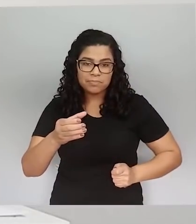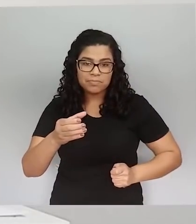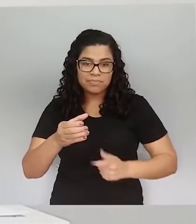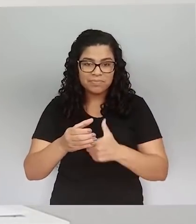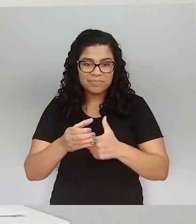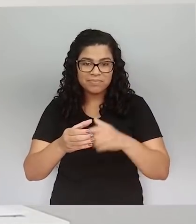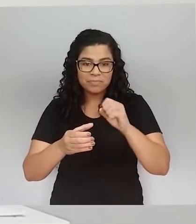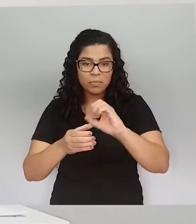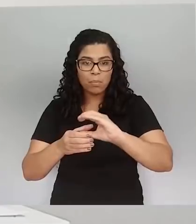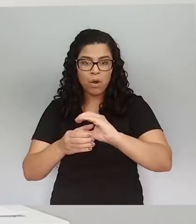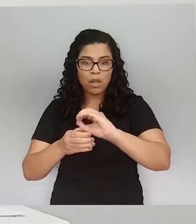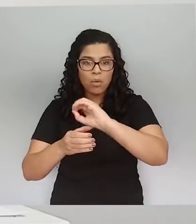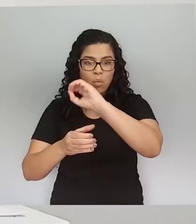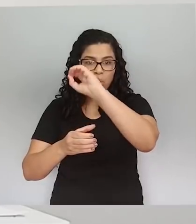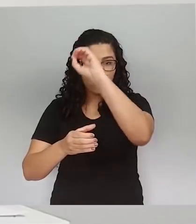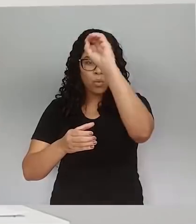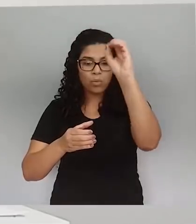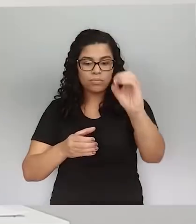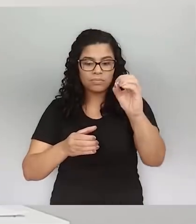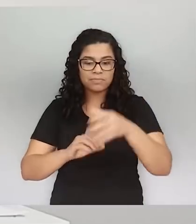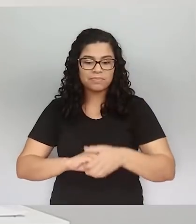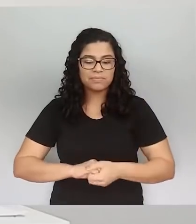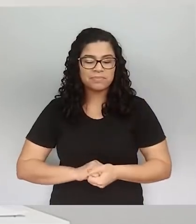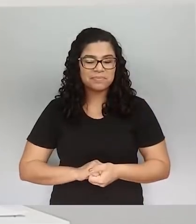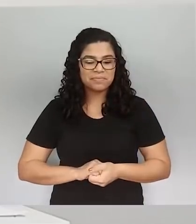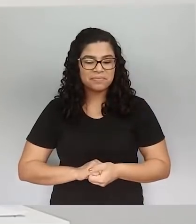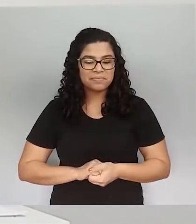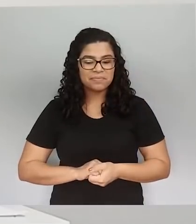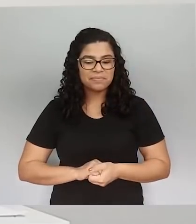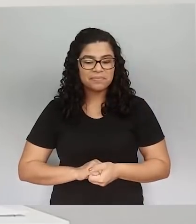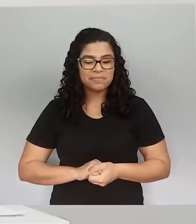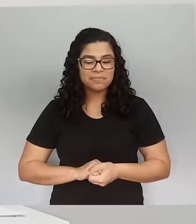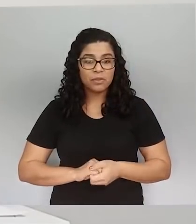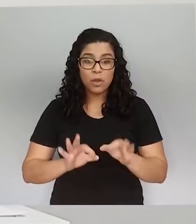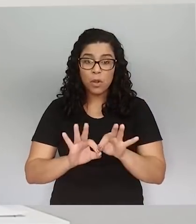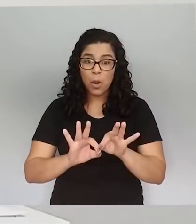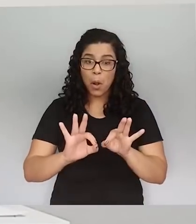fundo aberto, com o orifício aqui aberto, tá?